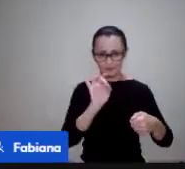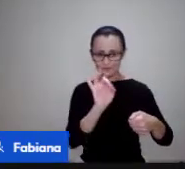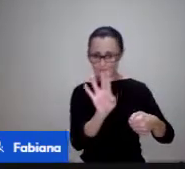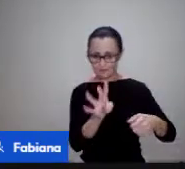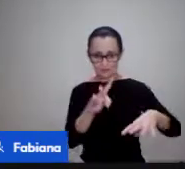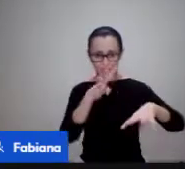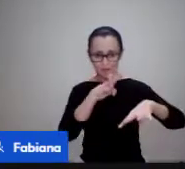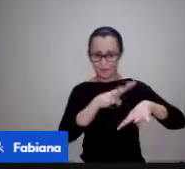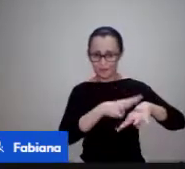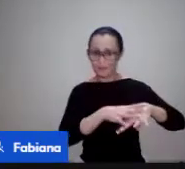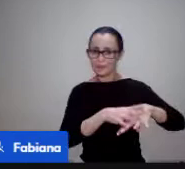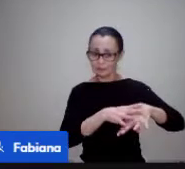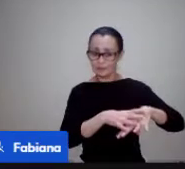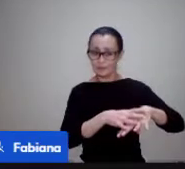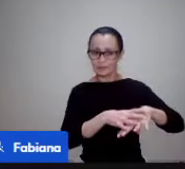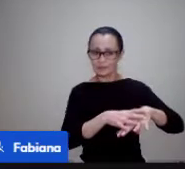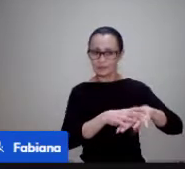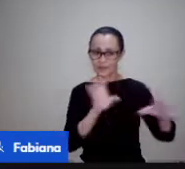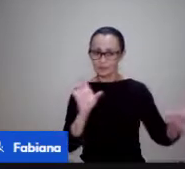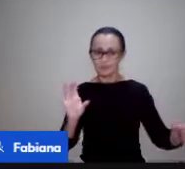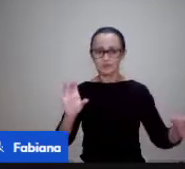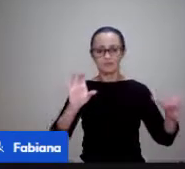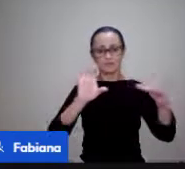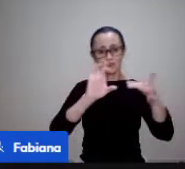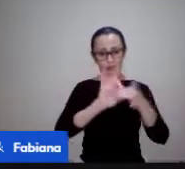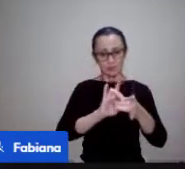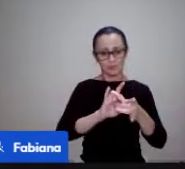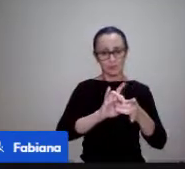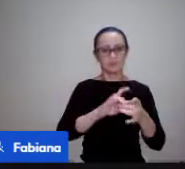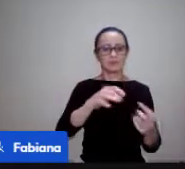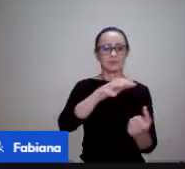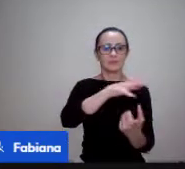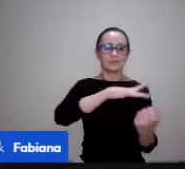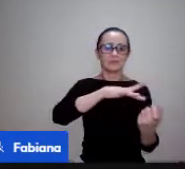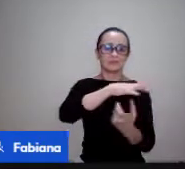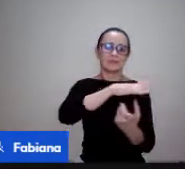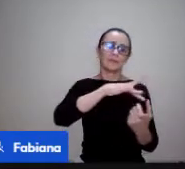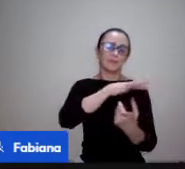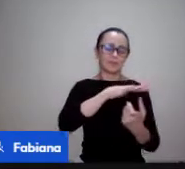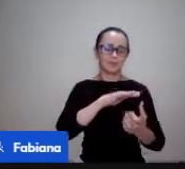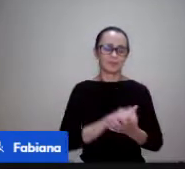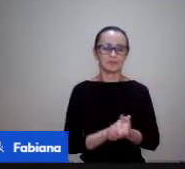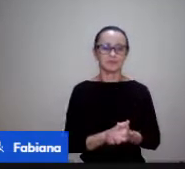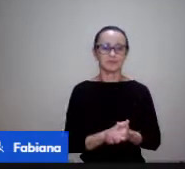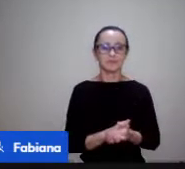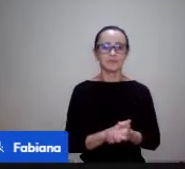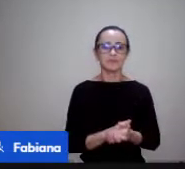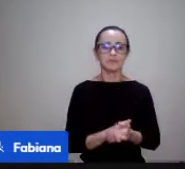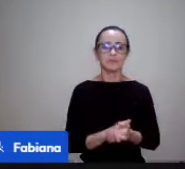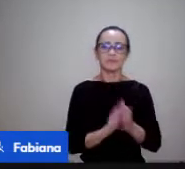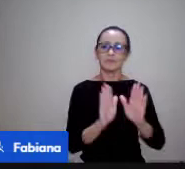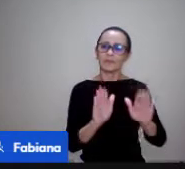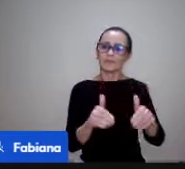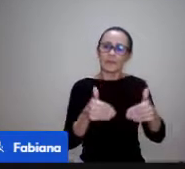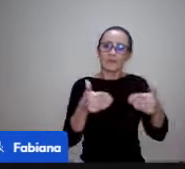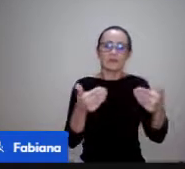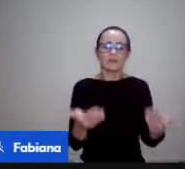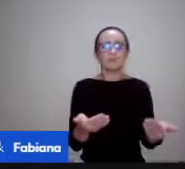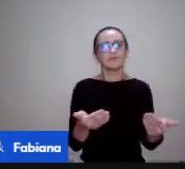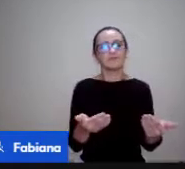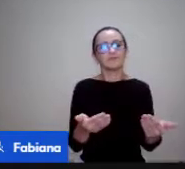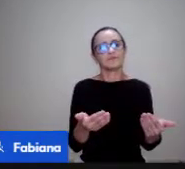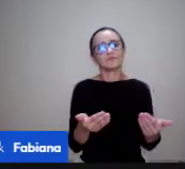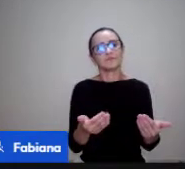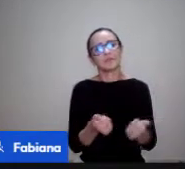à língua portuguesa, é um processo de letramento. Pode passar, por favor? Então, ao longo de todo